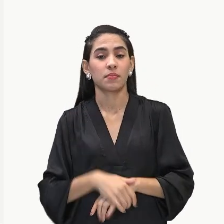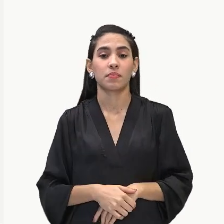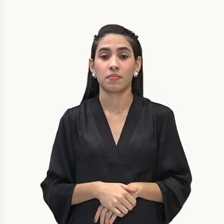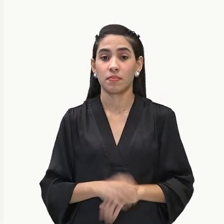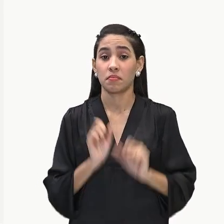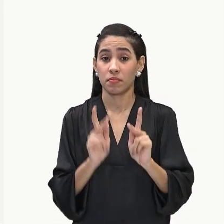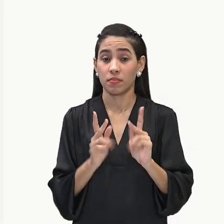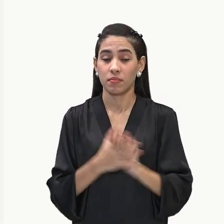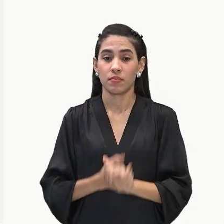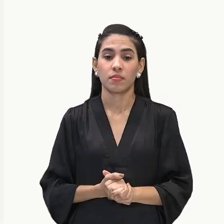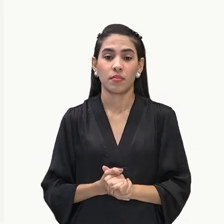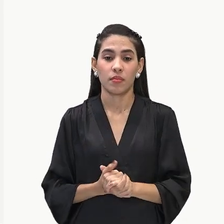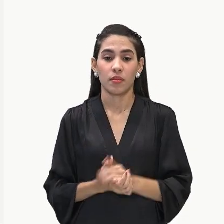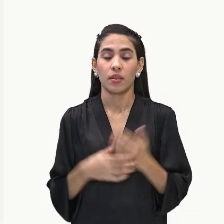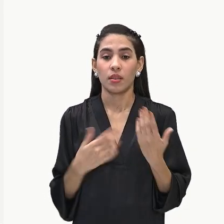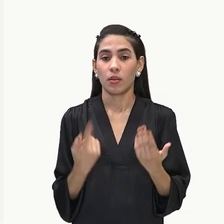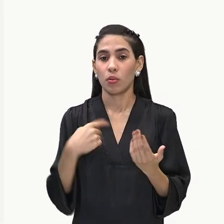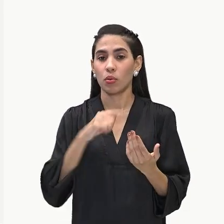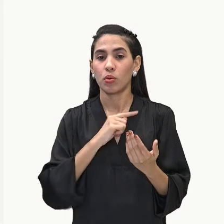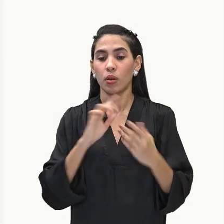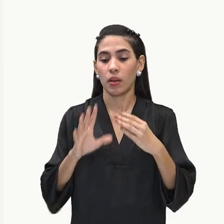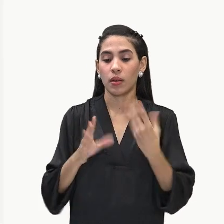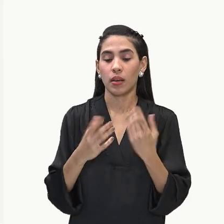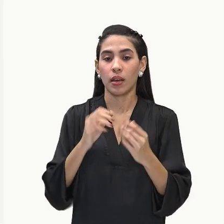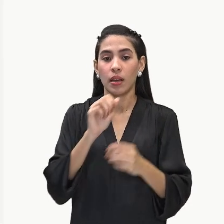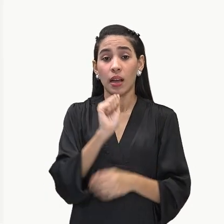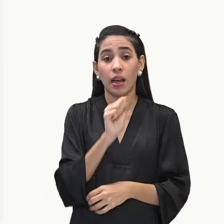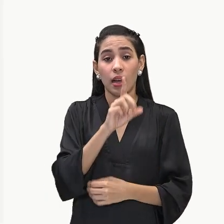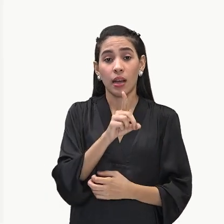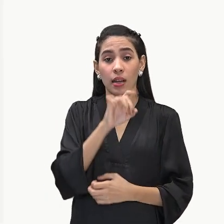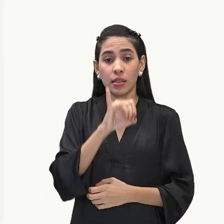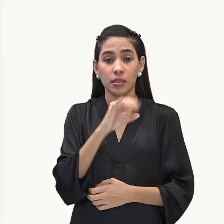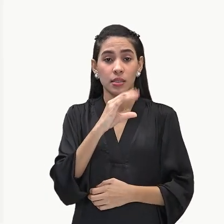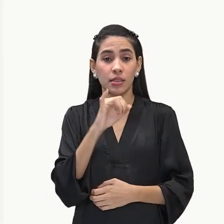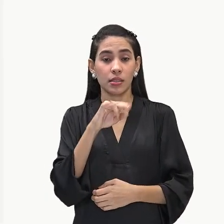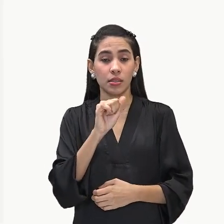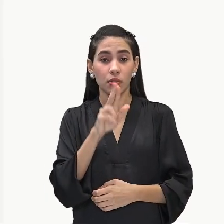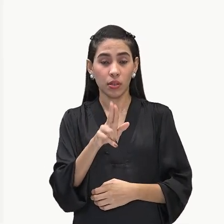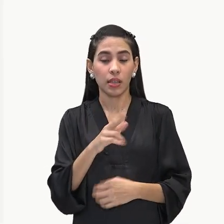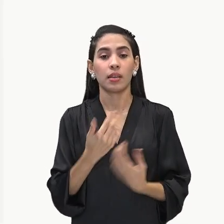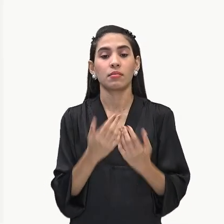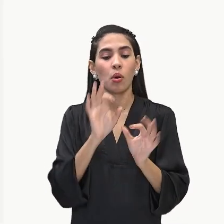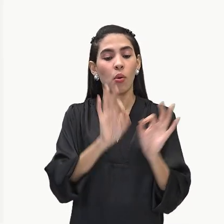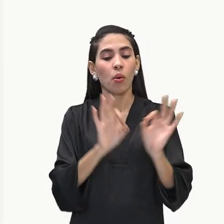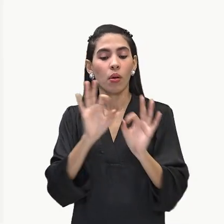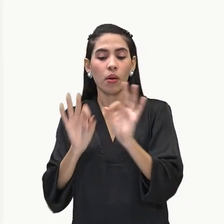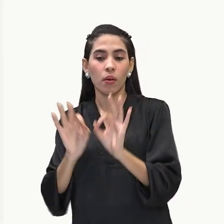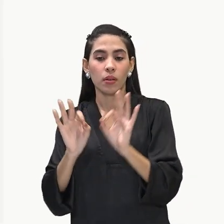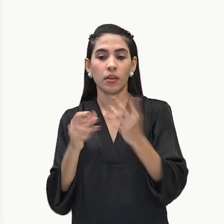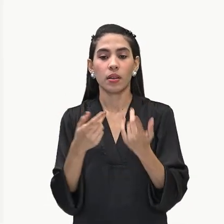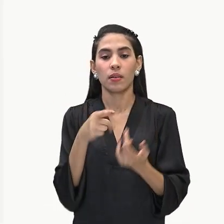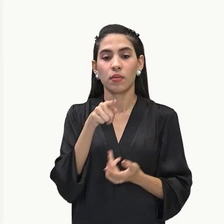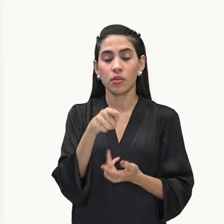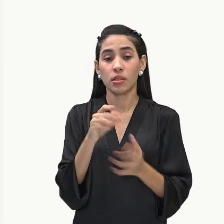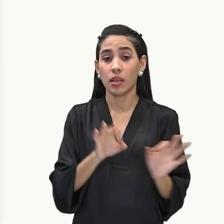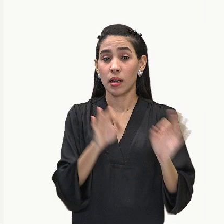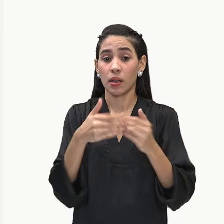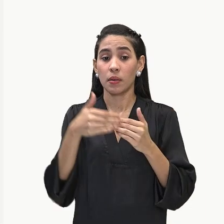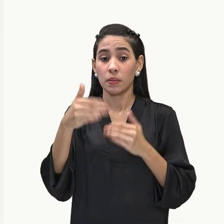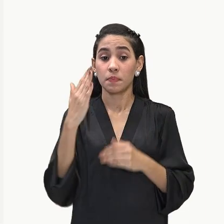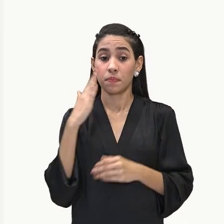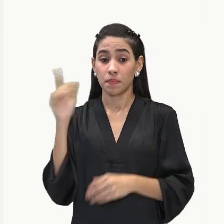bem? Então, nós vamos adicionar as duas equações membro a membro, como você acompanha